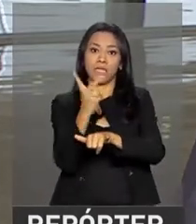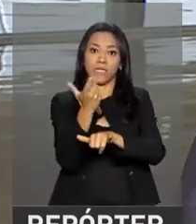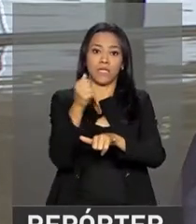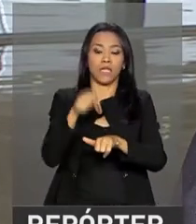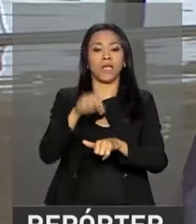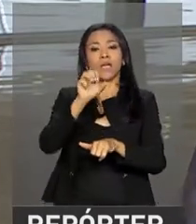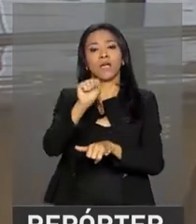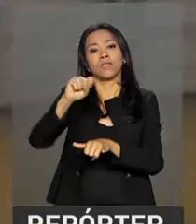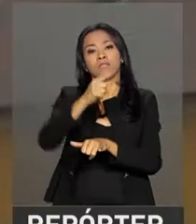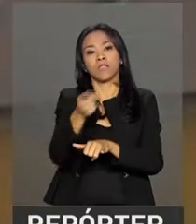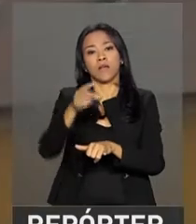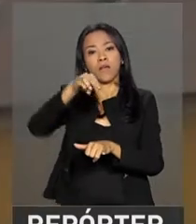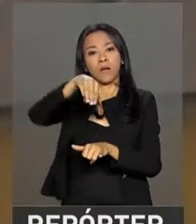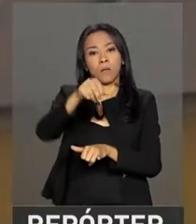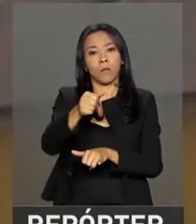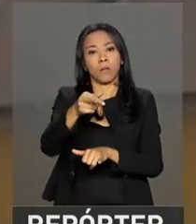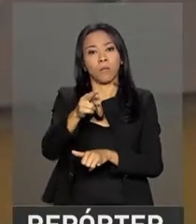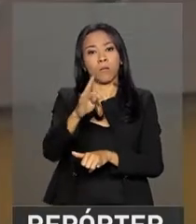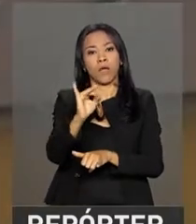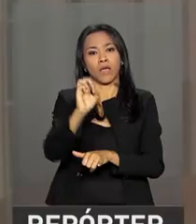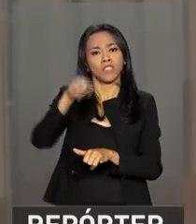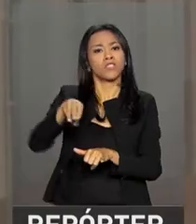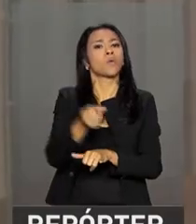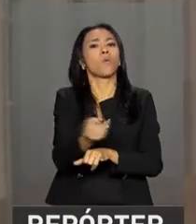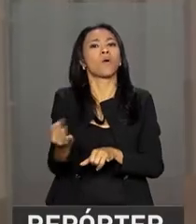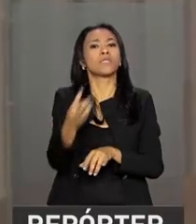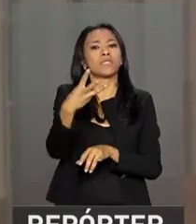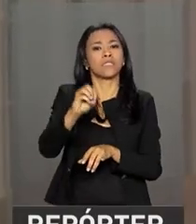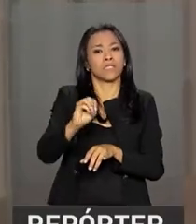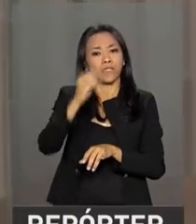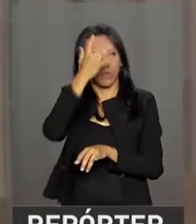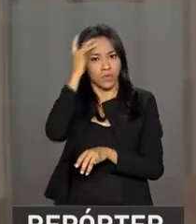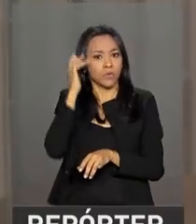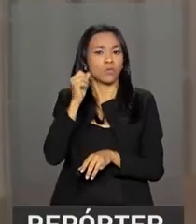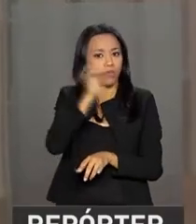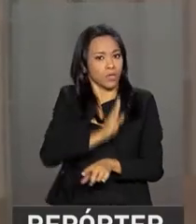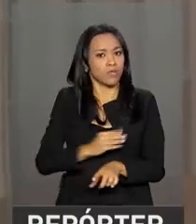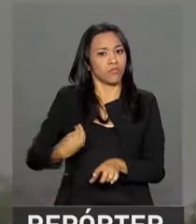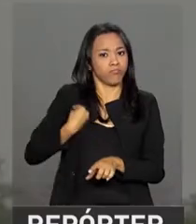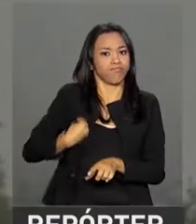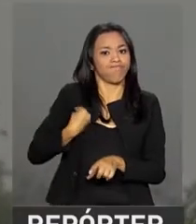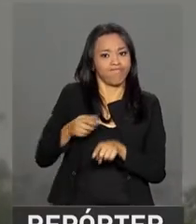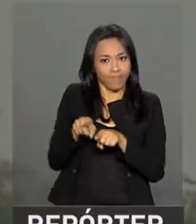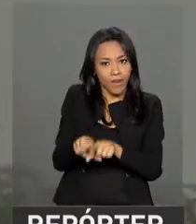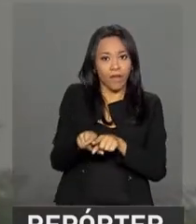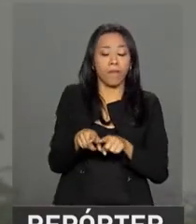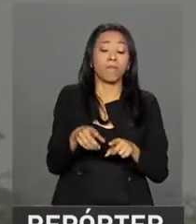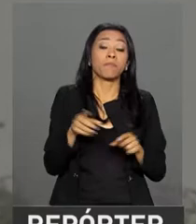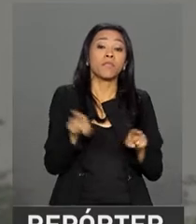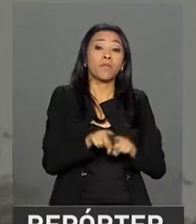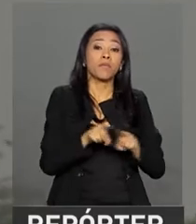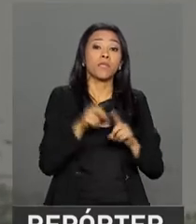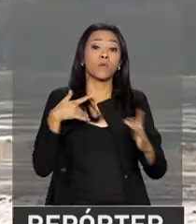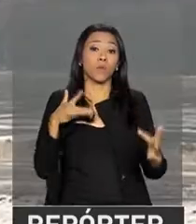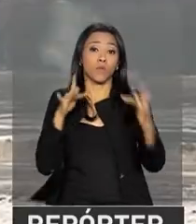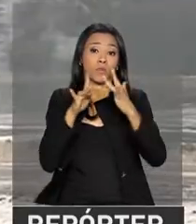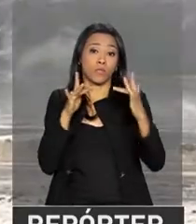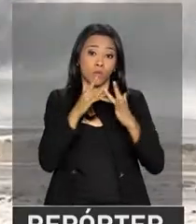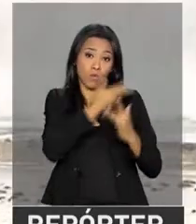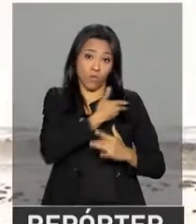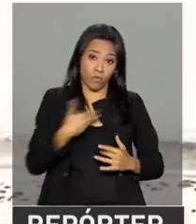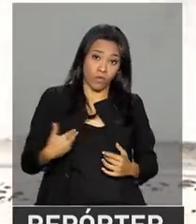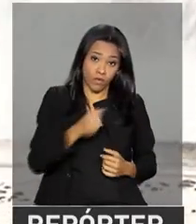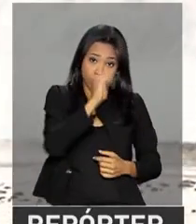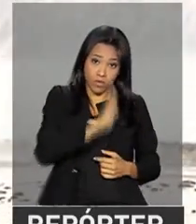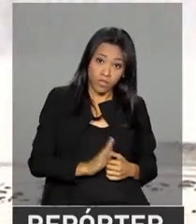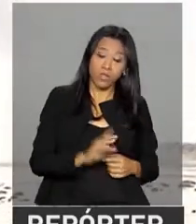registro de cerca de 30 brasileiros no local. Também está sendo feita uma coordenação com o governo do governo brasileiro, com o governo do